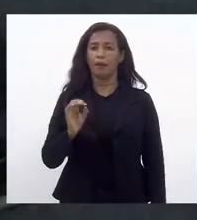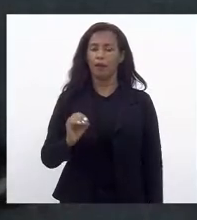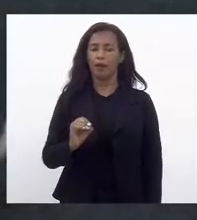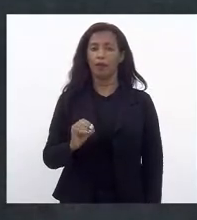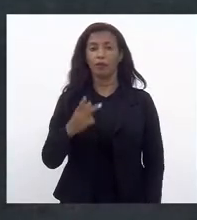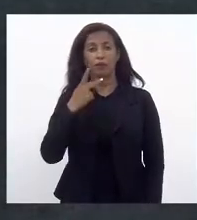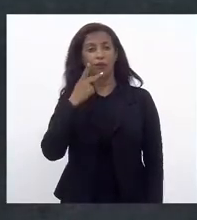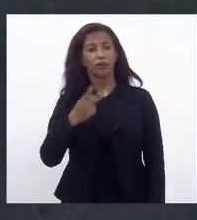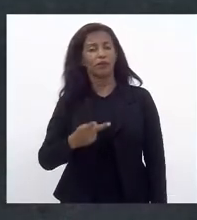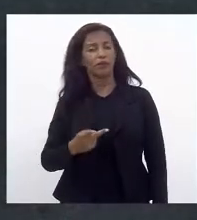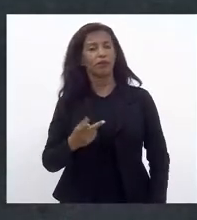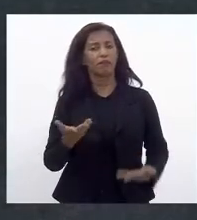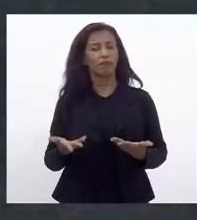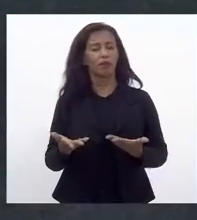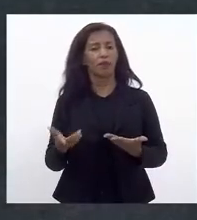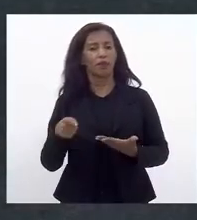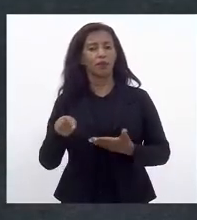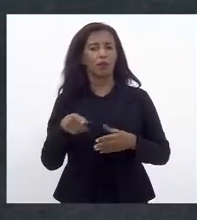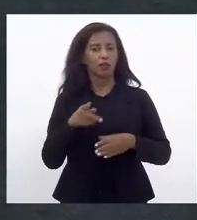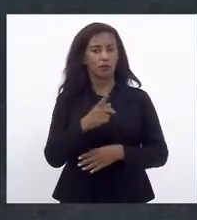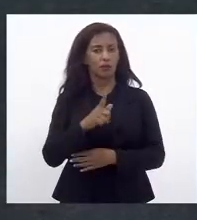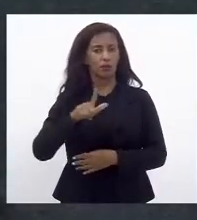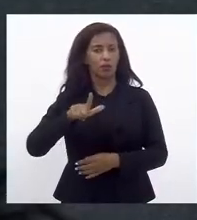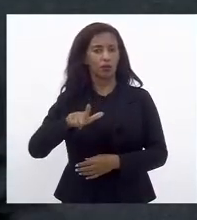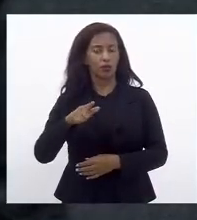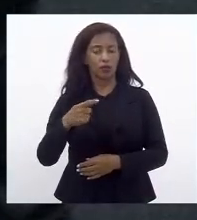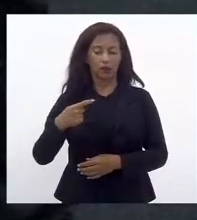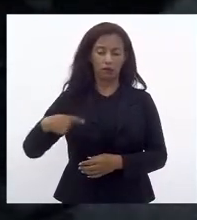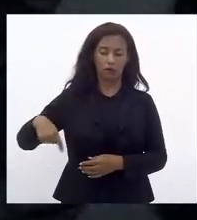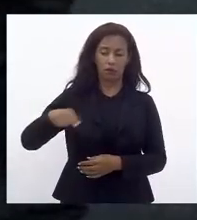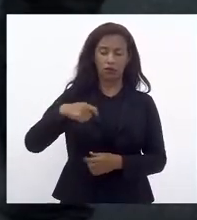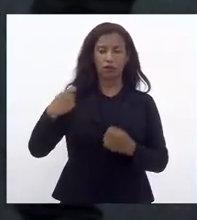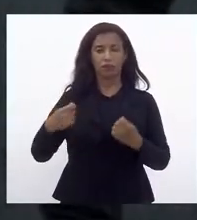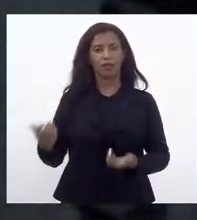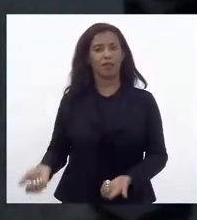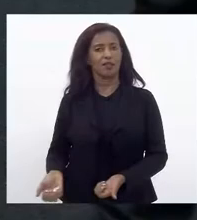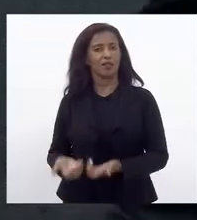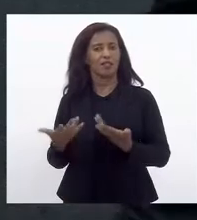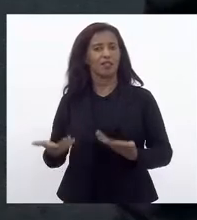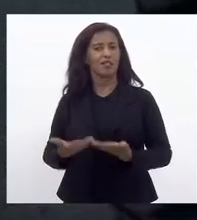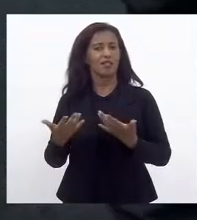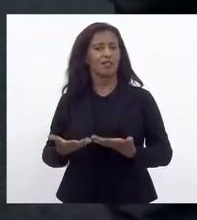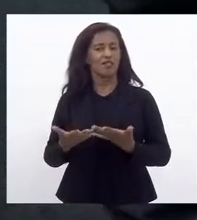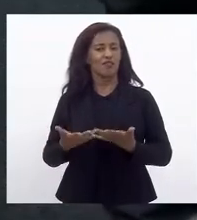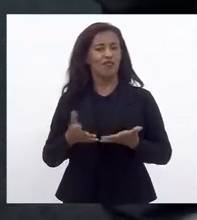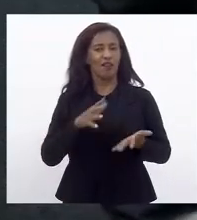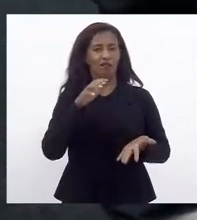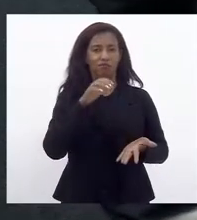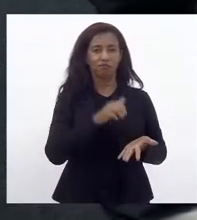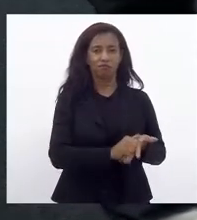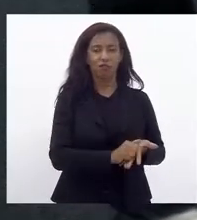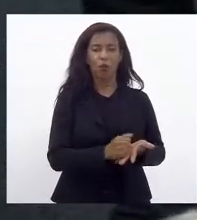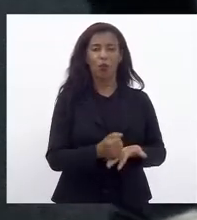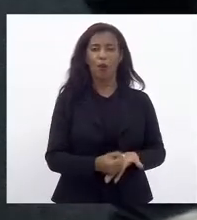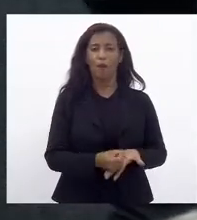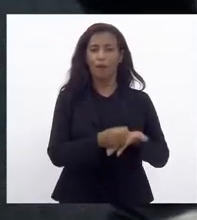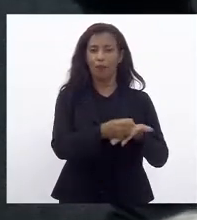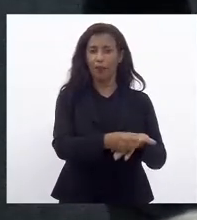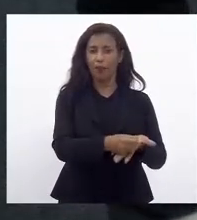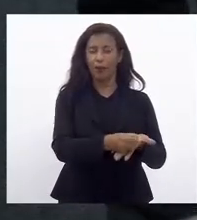e dizer que, com esse projeto, que a gente pretende é incentivar e fomentar um